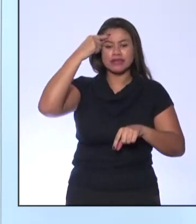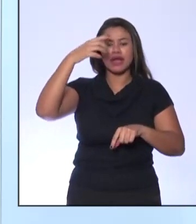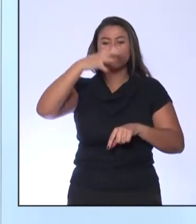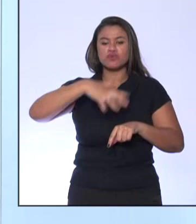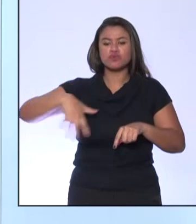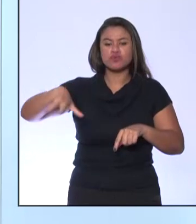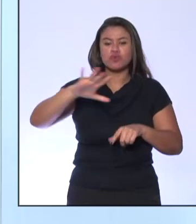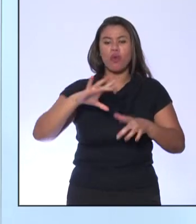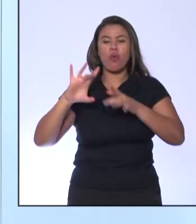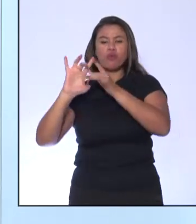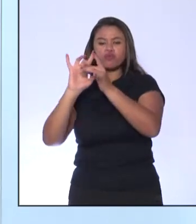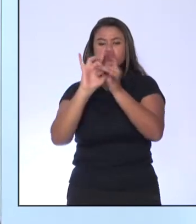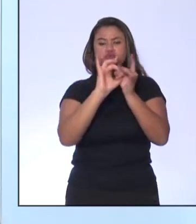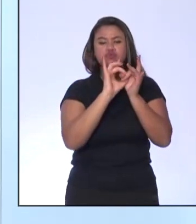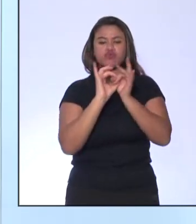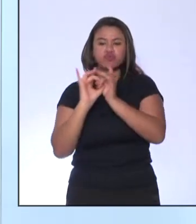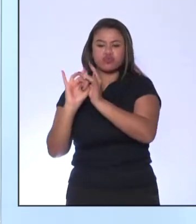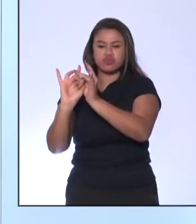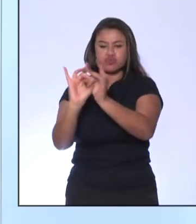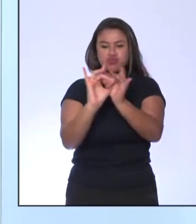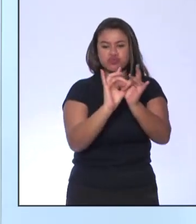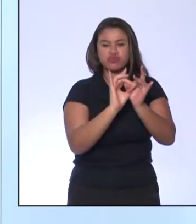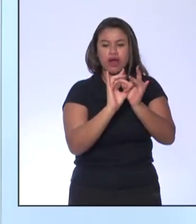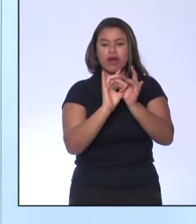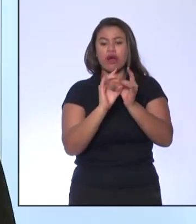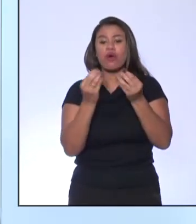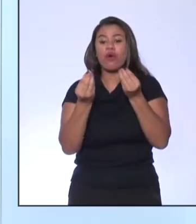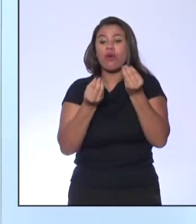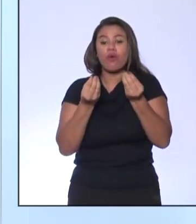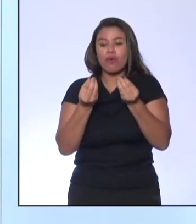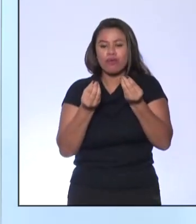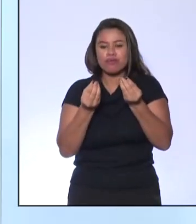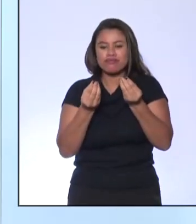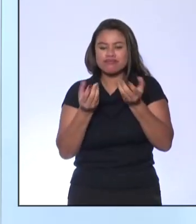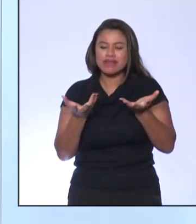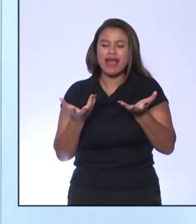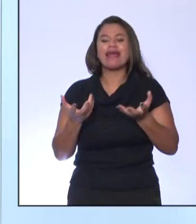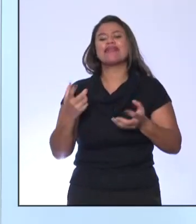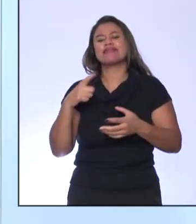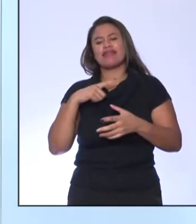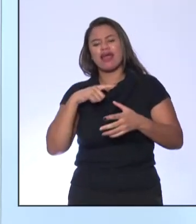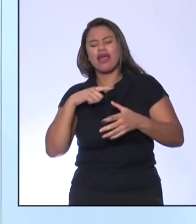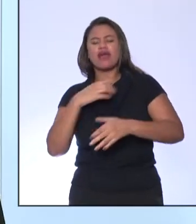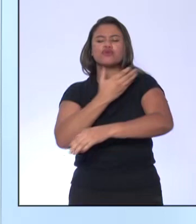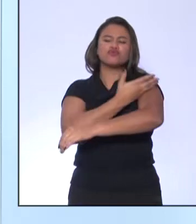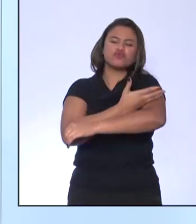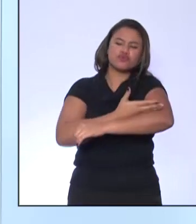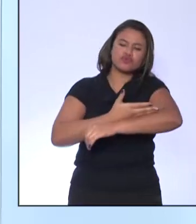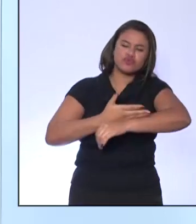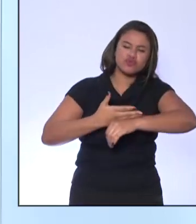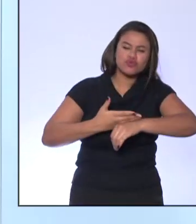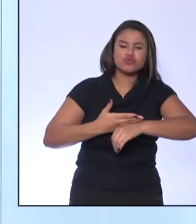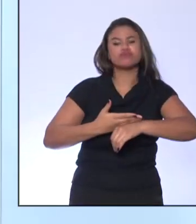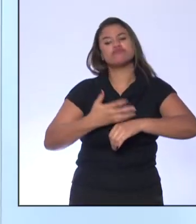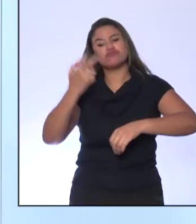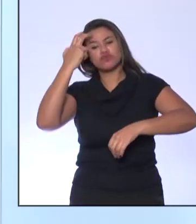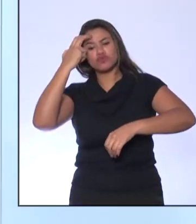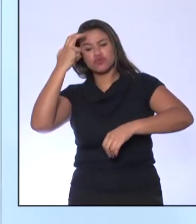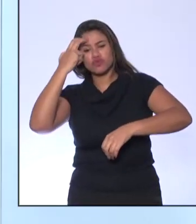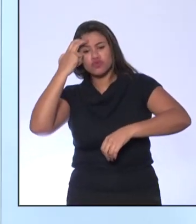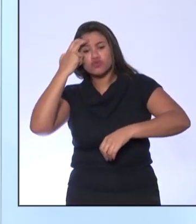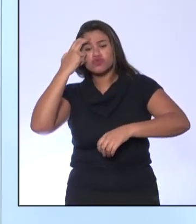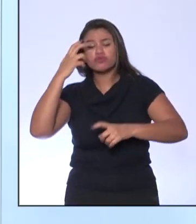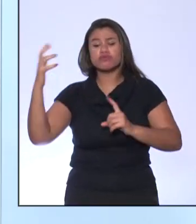conjunto, nós todos partilhamos um conjunto de tradições, de costumes que são nossos e que nos